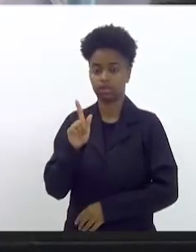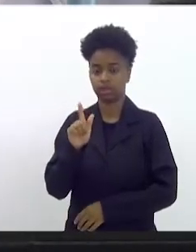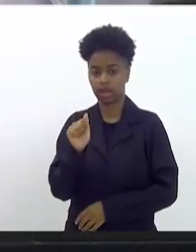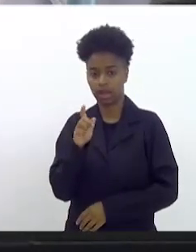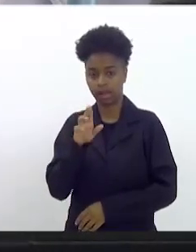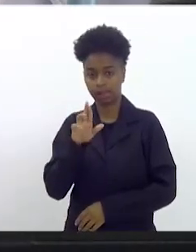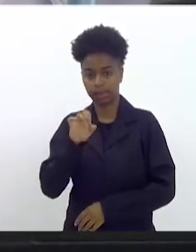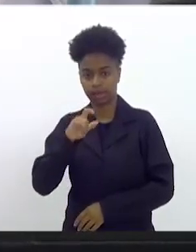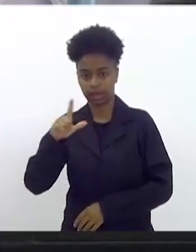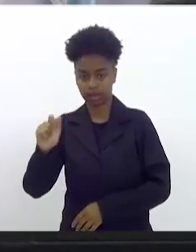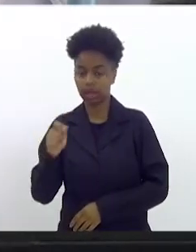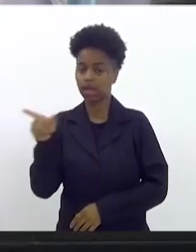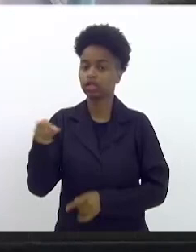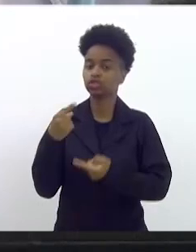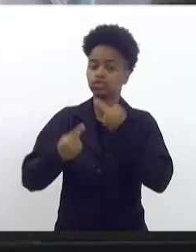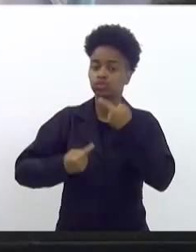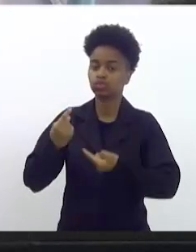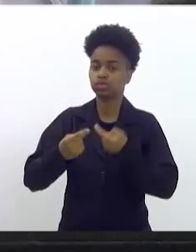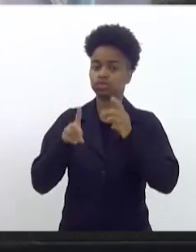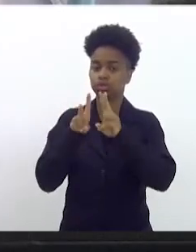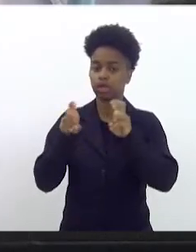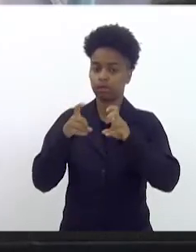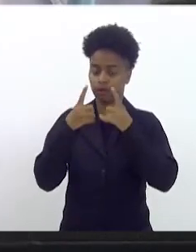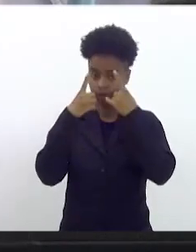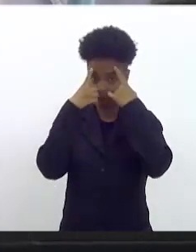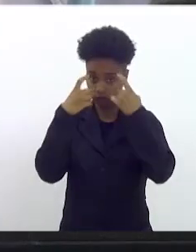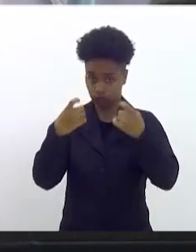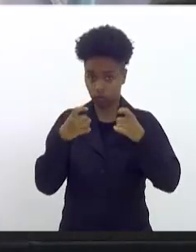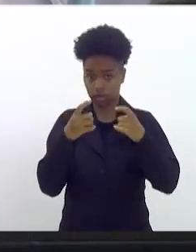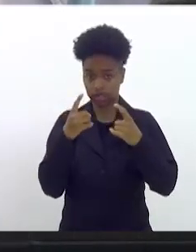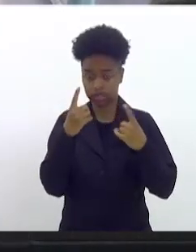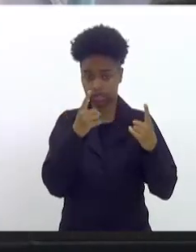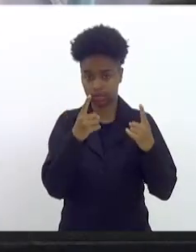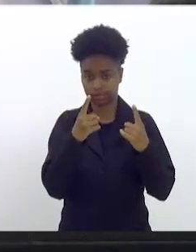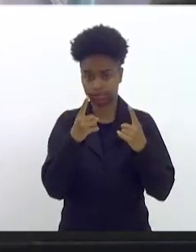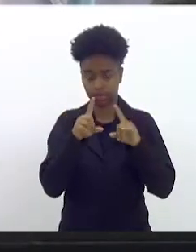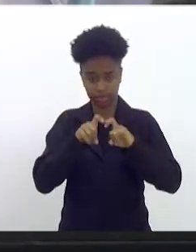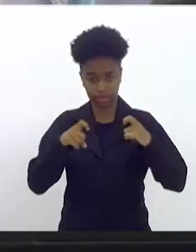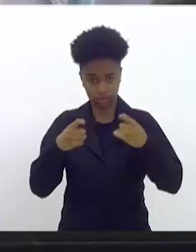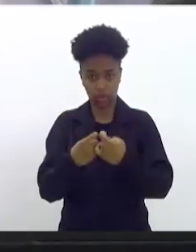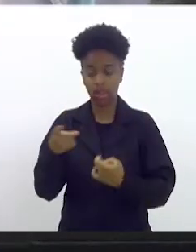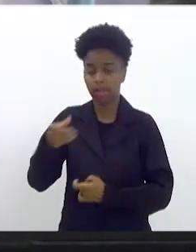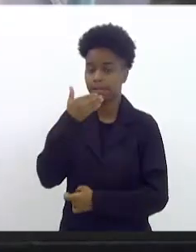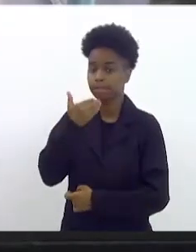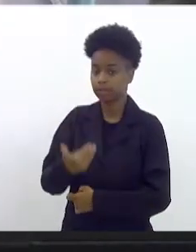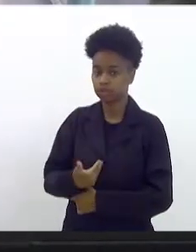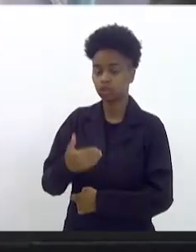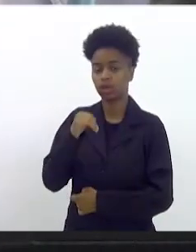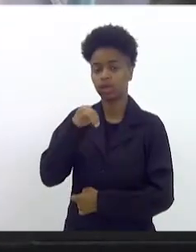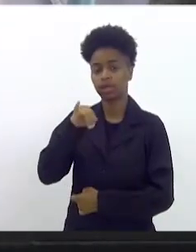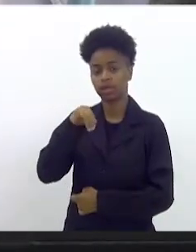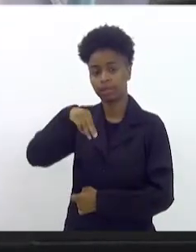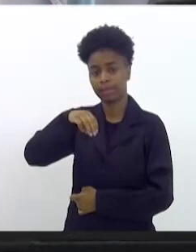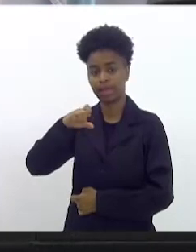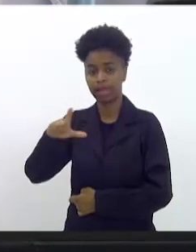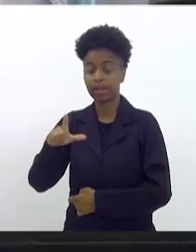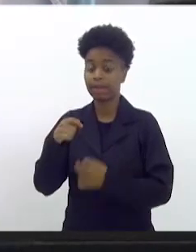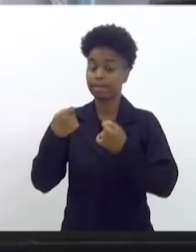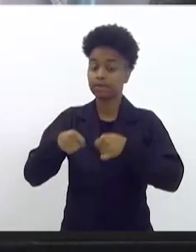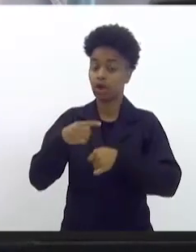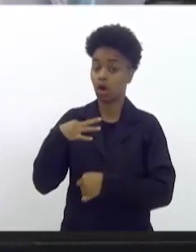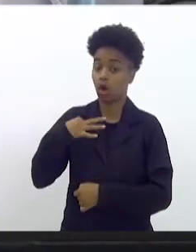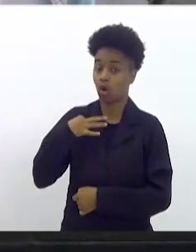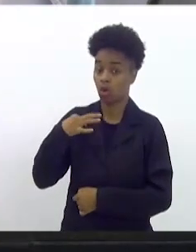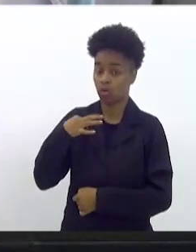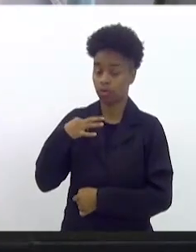ela discutiu sobre violência sexual, ela nos pediu que o Instituto Médico Legal tivesse roupas, deputado Luiz Paulo